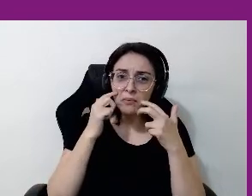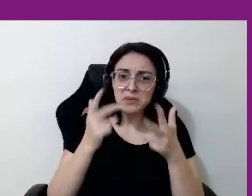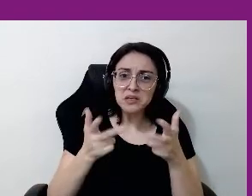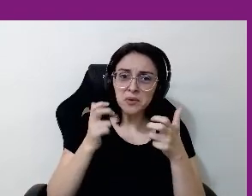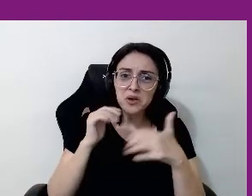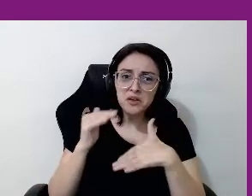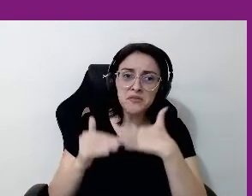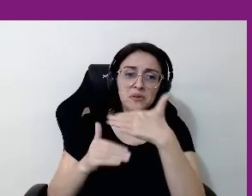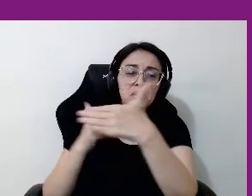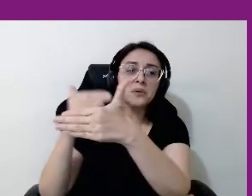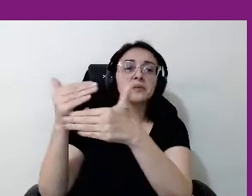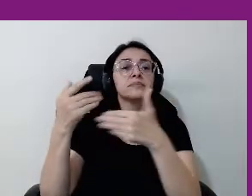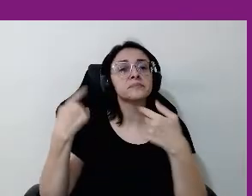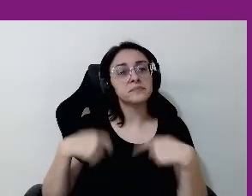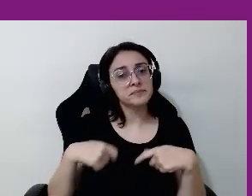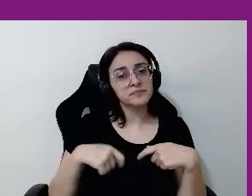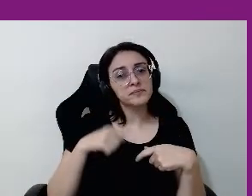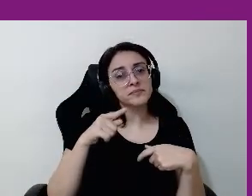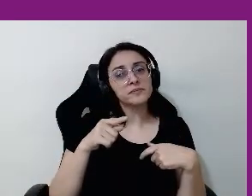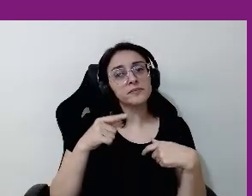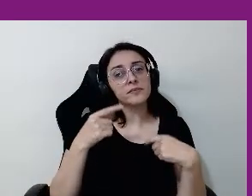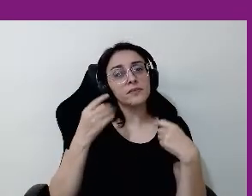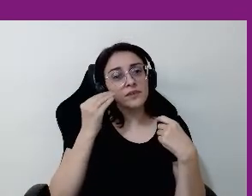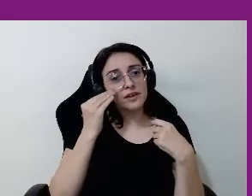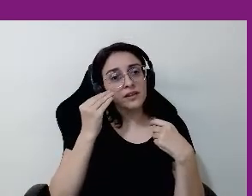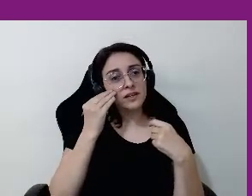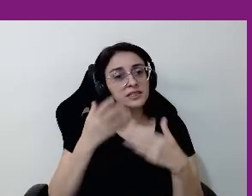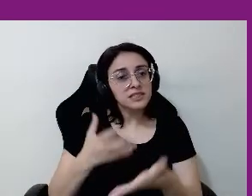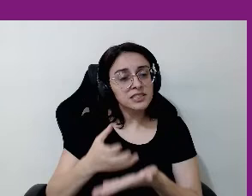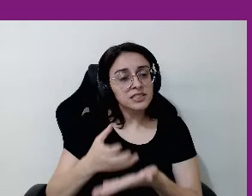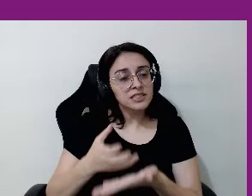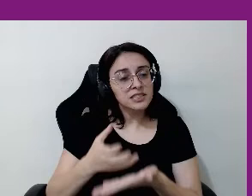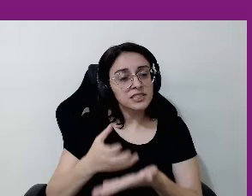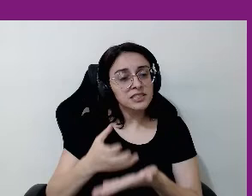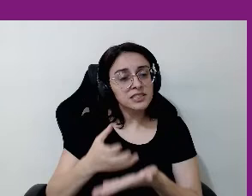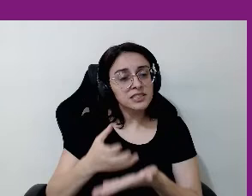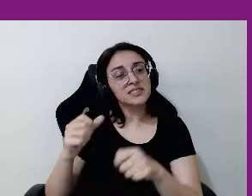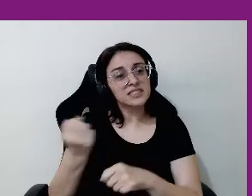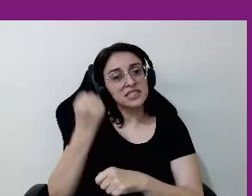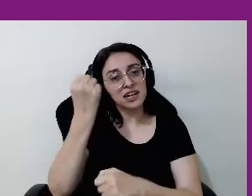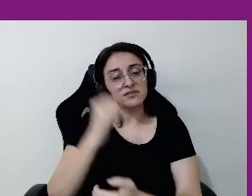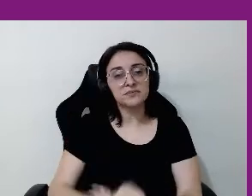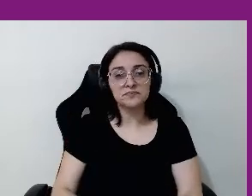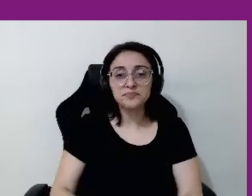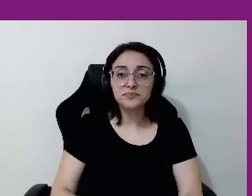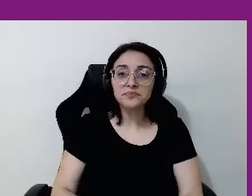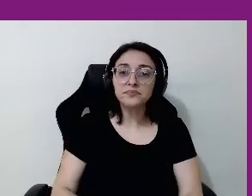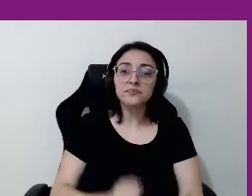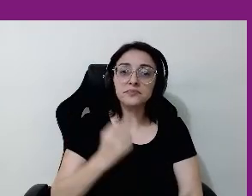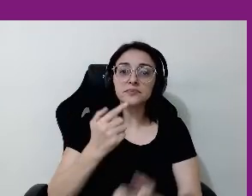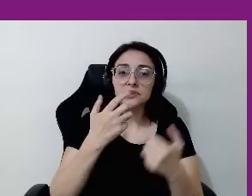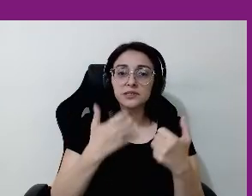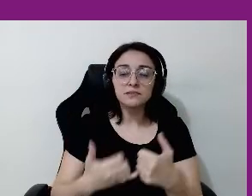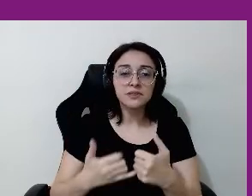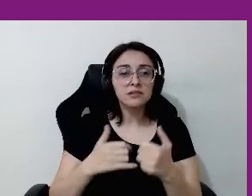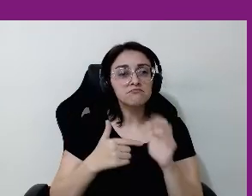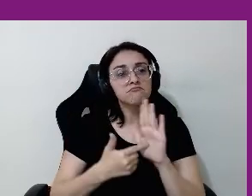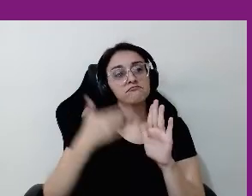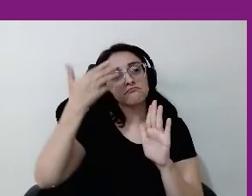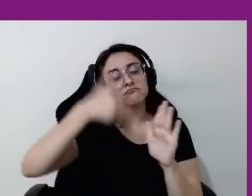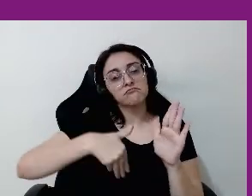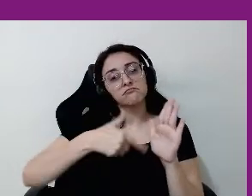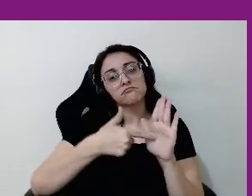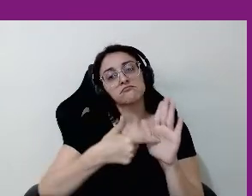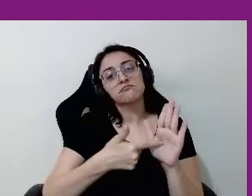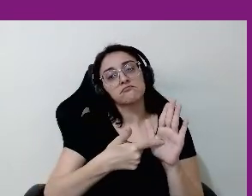fazendo as coisas para tentar salvar esses casos mais graves. E aqui, para a gente falar em evidência, né,